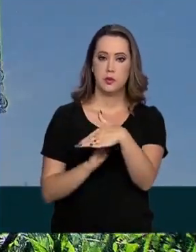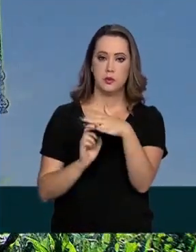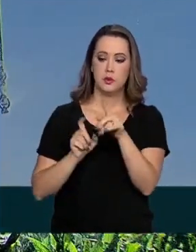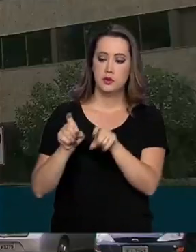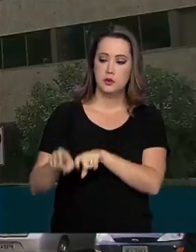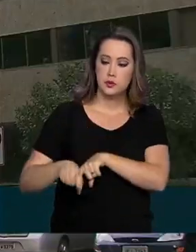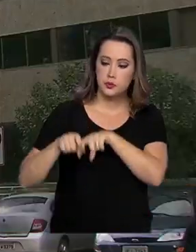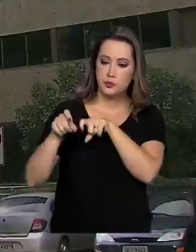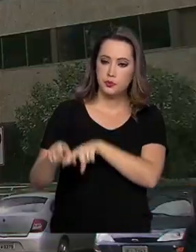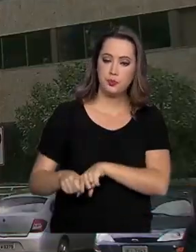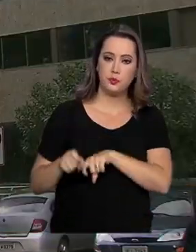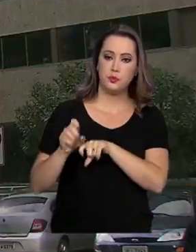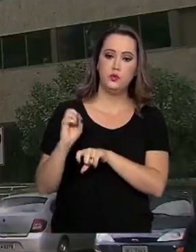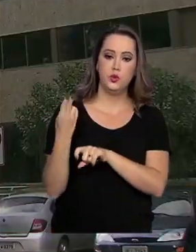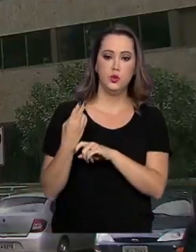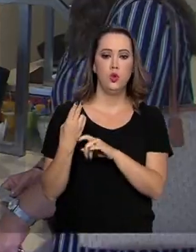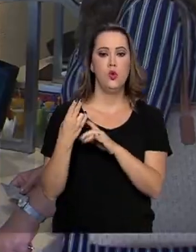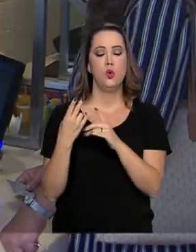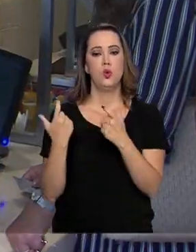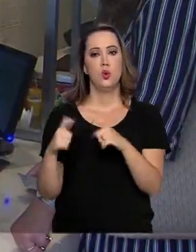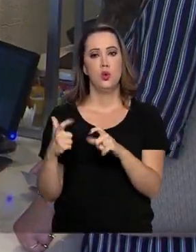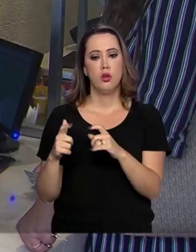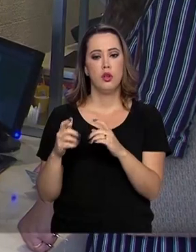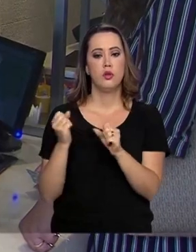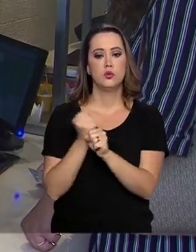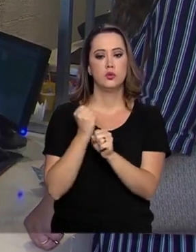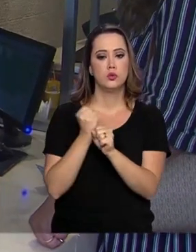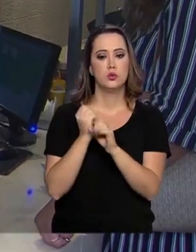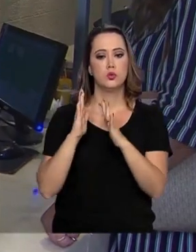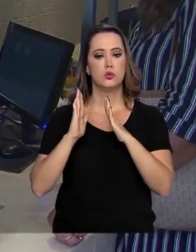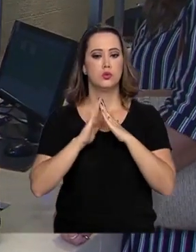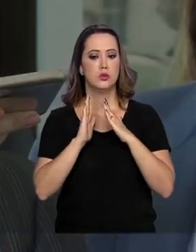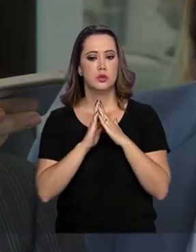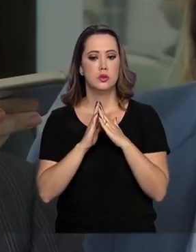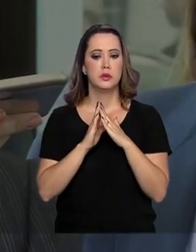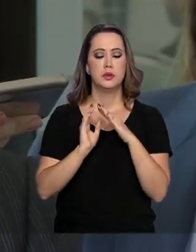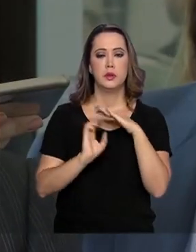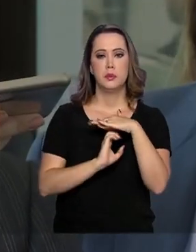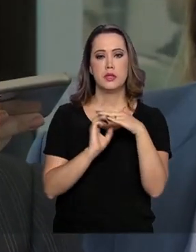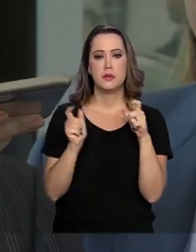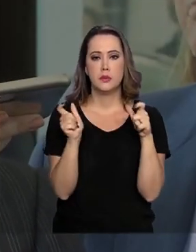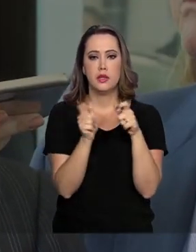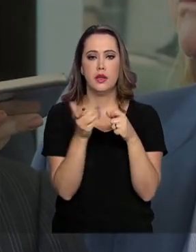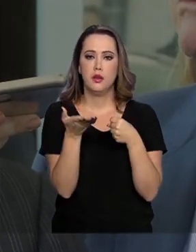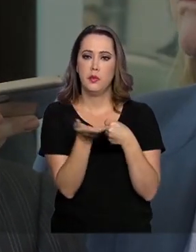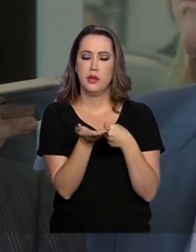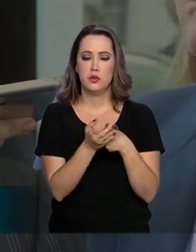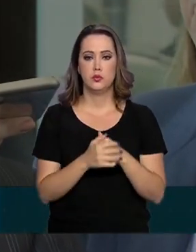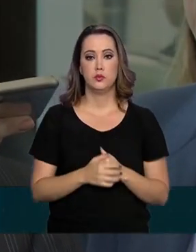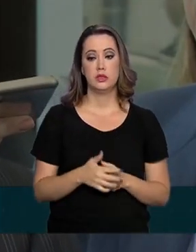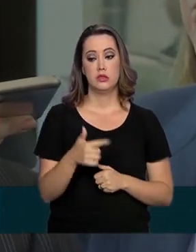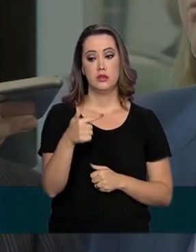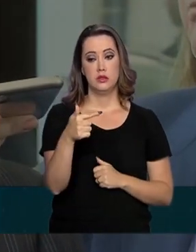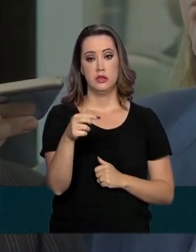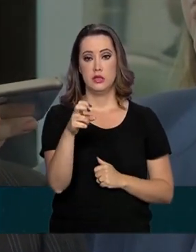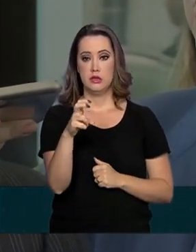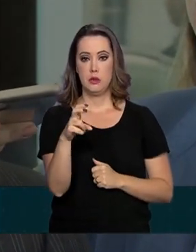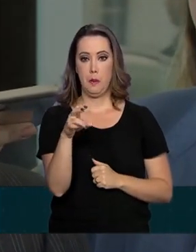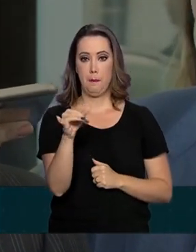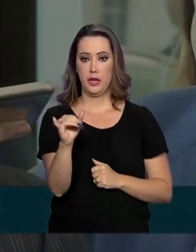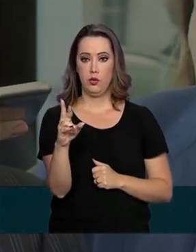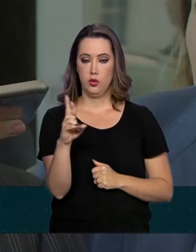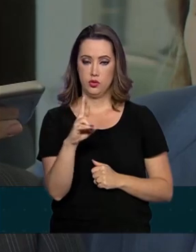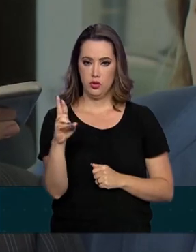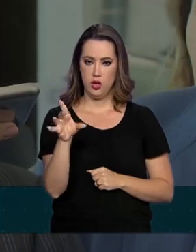agrícolas, setor imobiliário e pequenas e médias empresas. Os 75 bilhões são apenas 10%